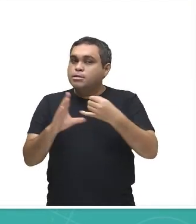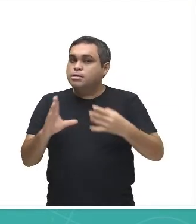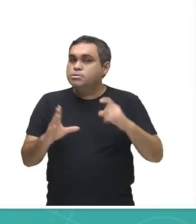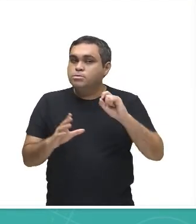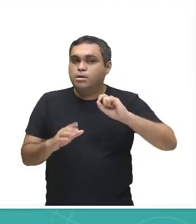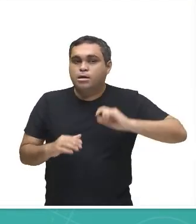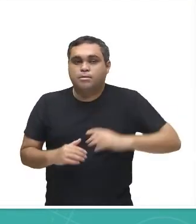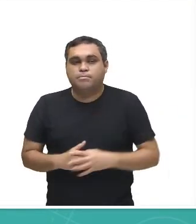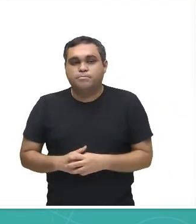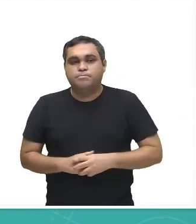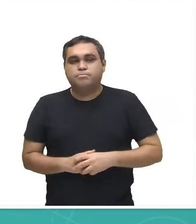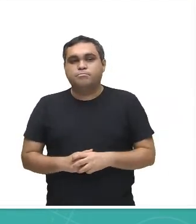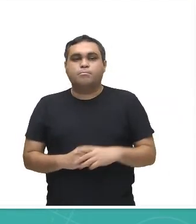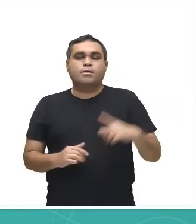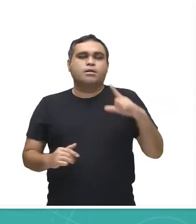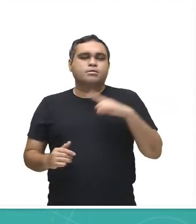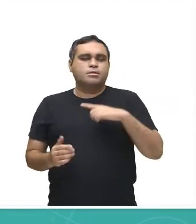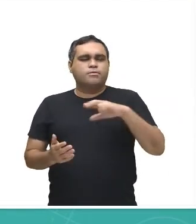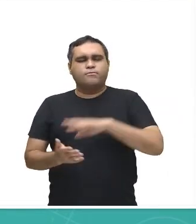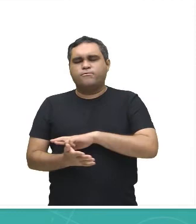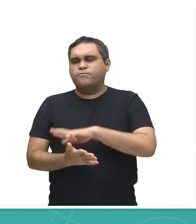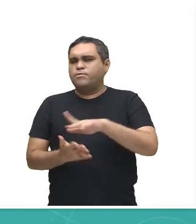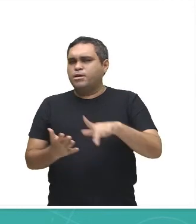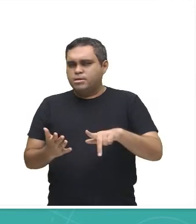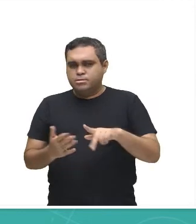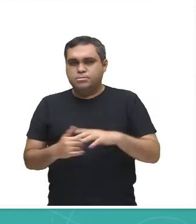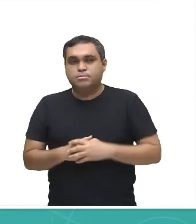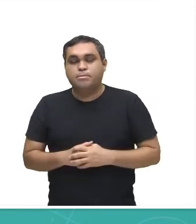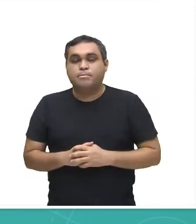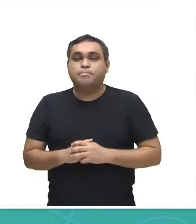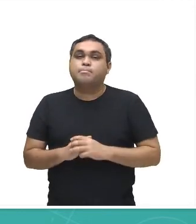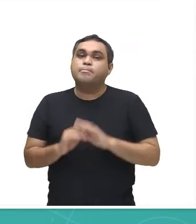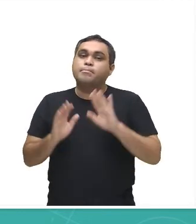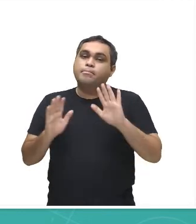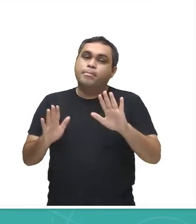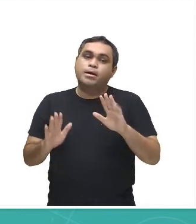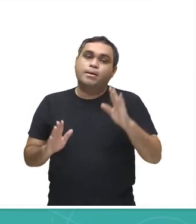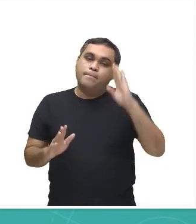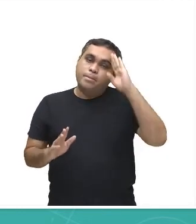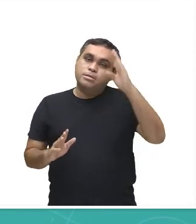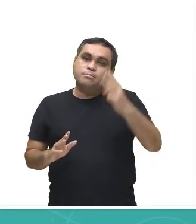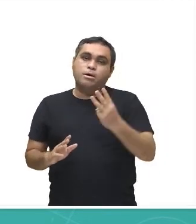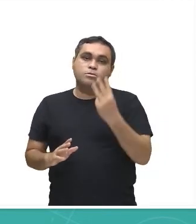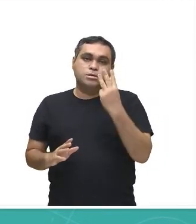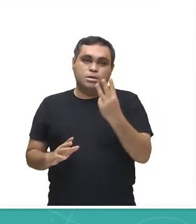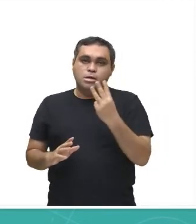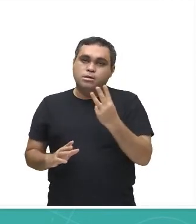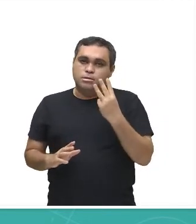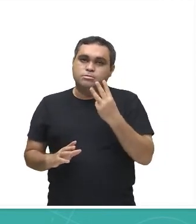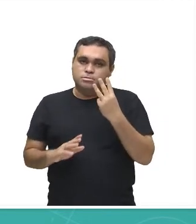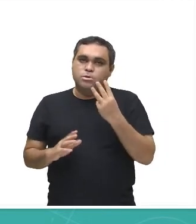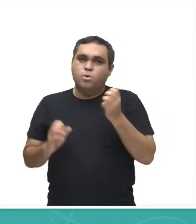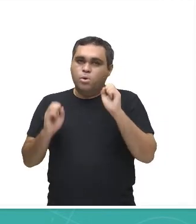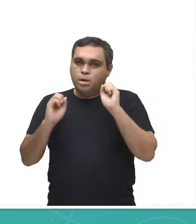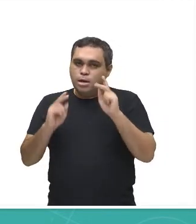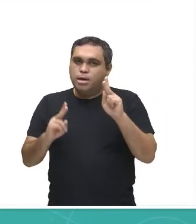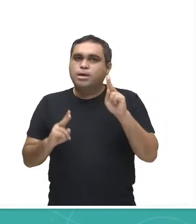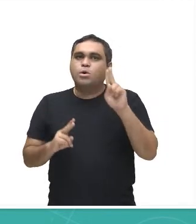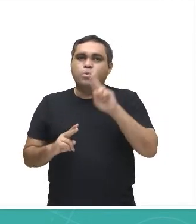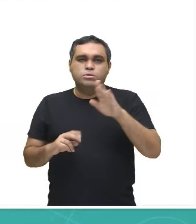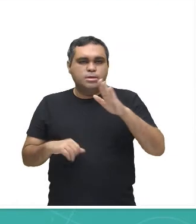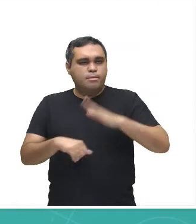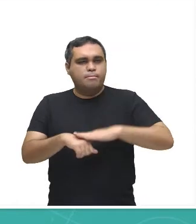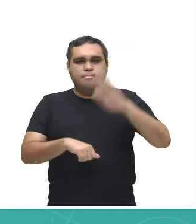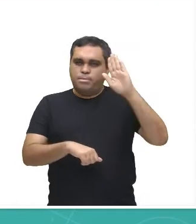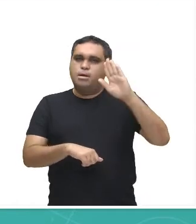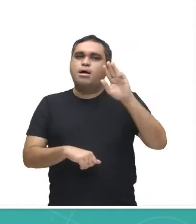outras, milhares, infinitas prepositions, o uso delas também. Mas eu peguei aqui e separei as mais usadas para vocês aprenderem,